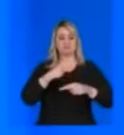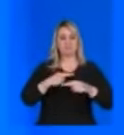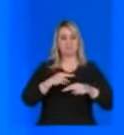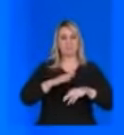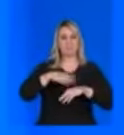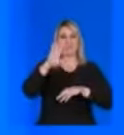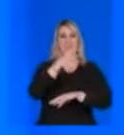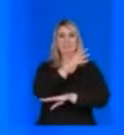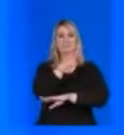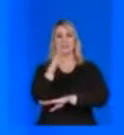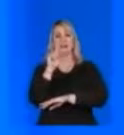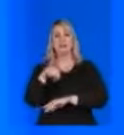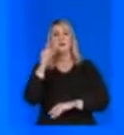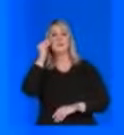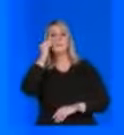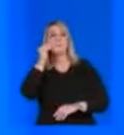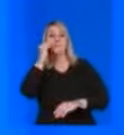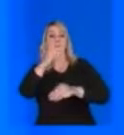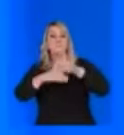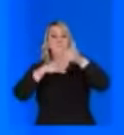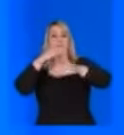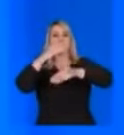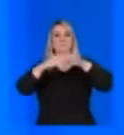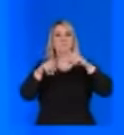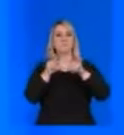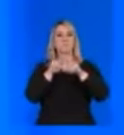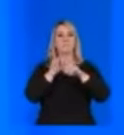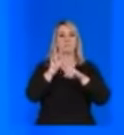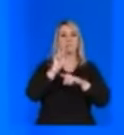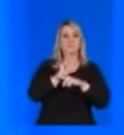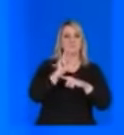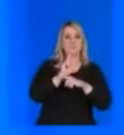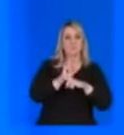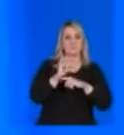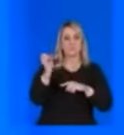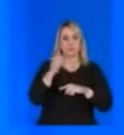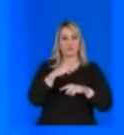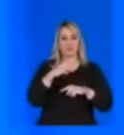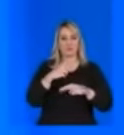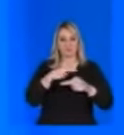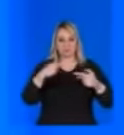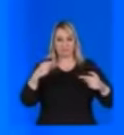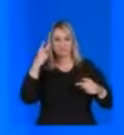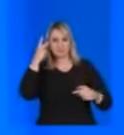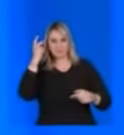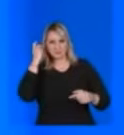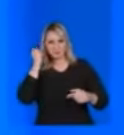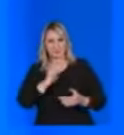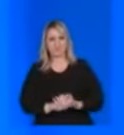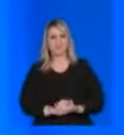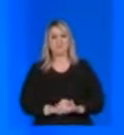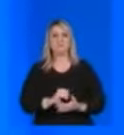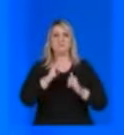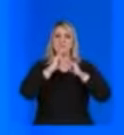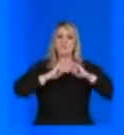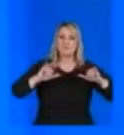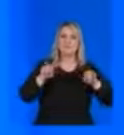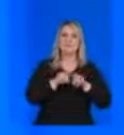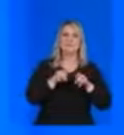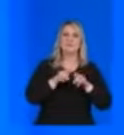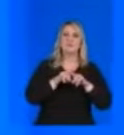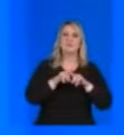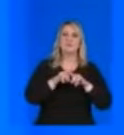meio ambiente é oportunidade de desenvolvimento com a proteção dos nossos recursos naturais eu quero dizer também que o